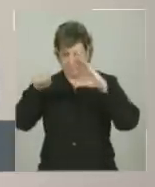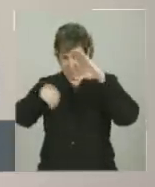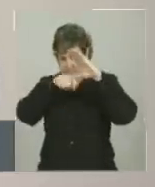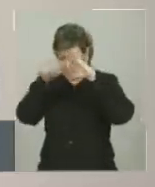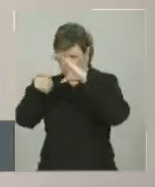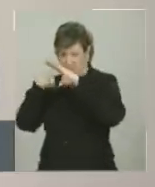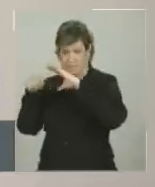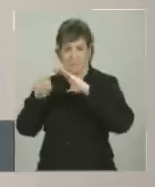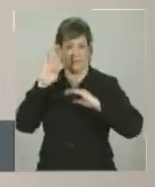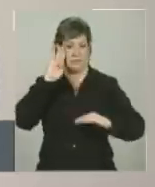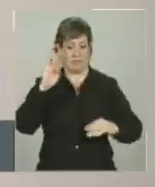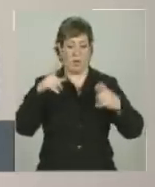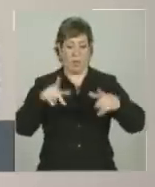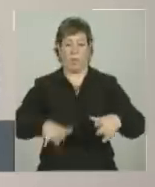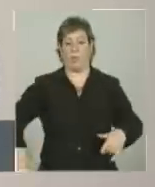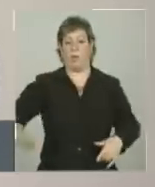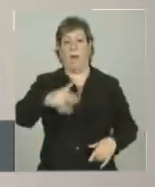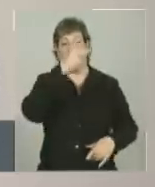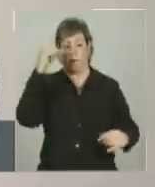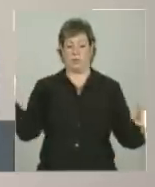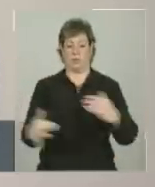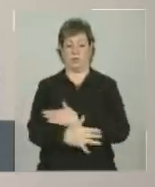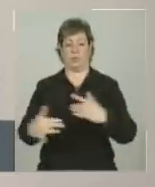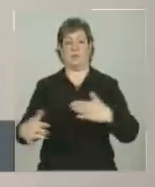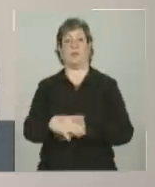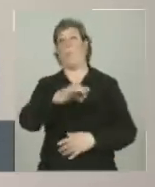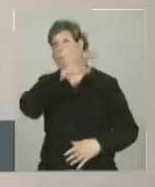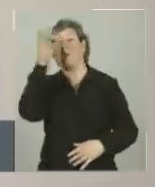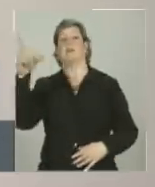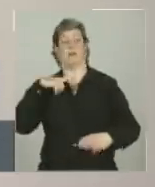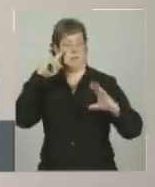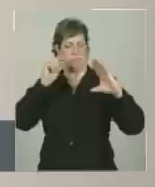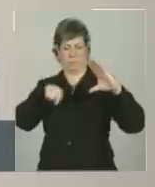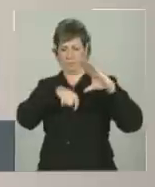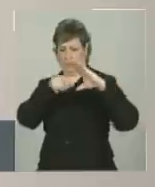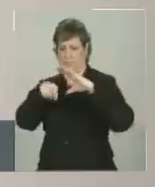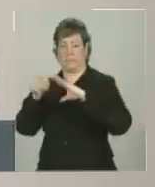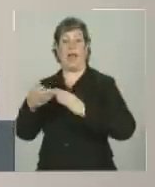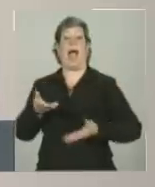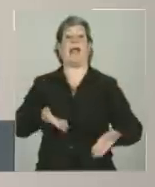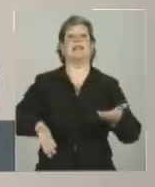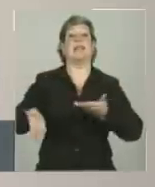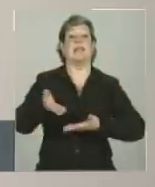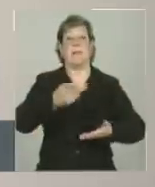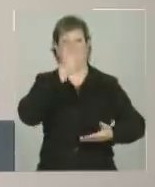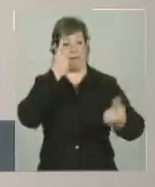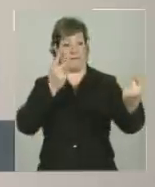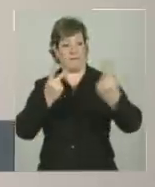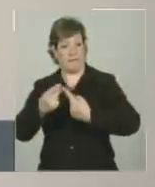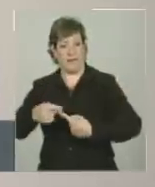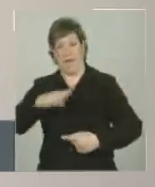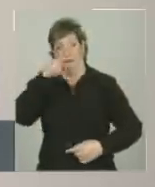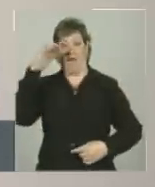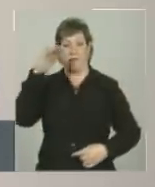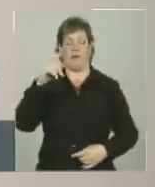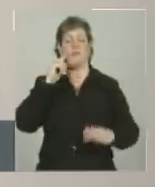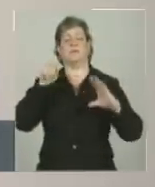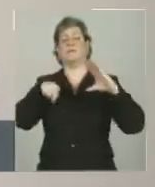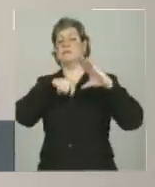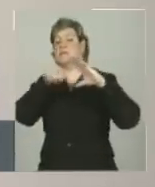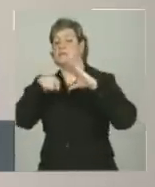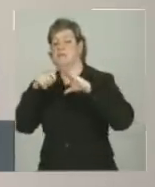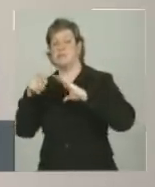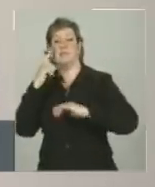nos principais espaços de circulação e atendimento, o que permitiu, no último ano,